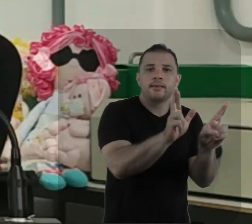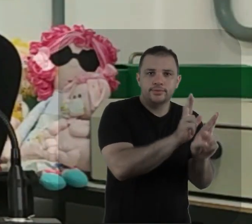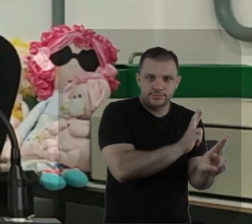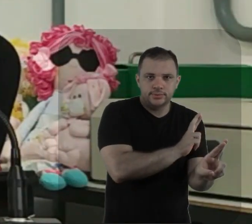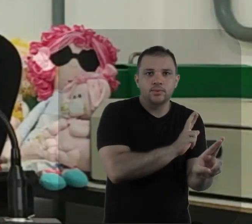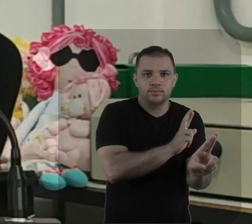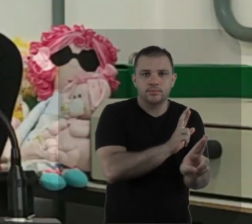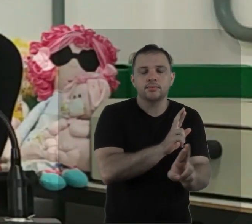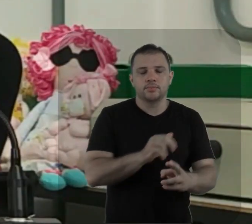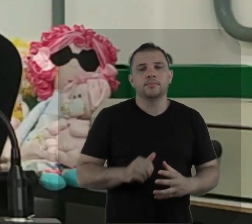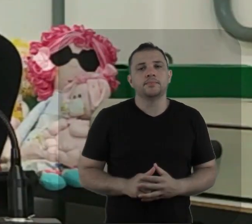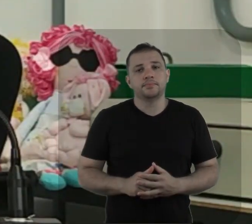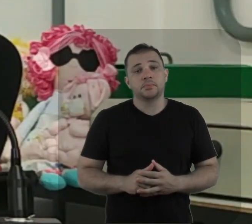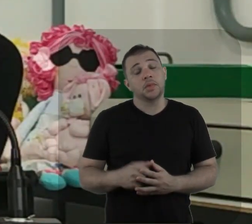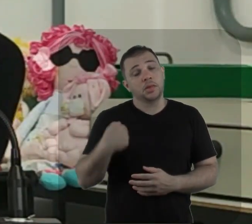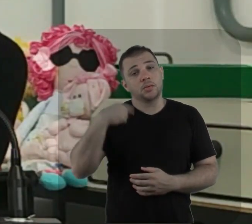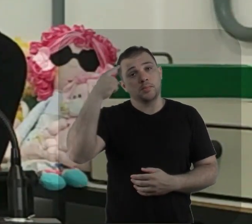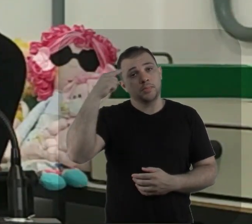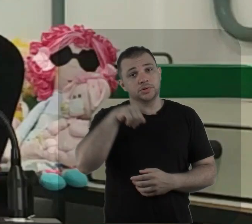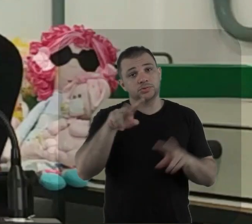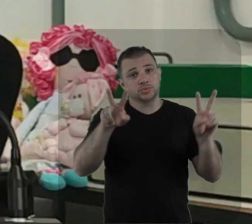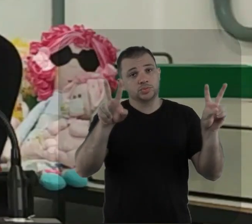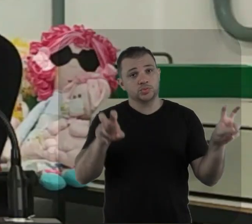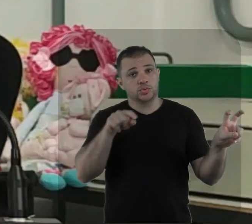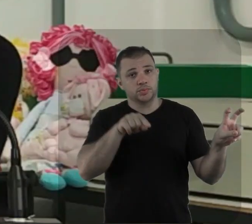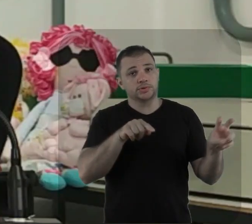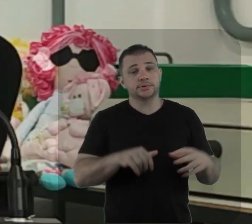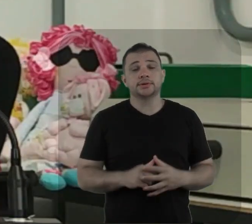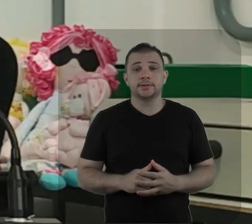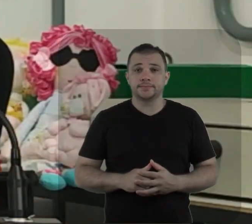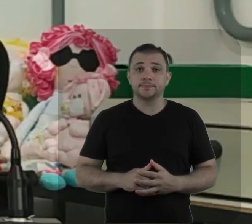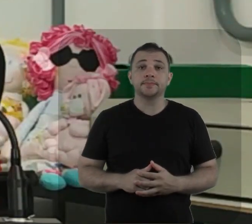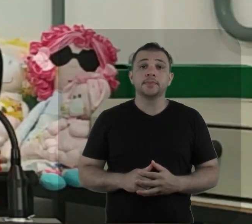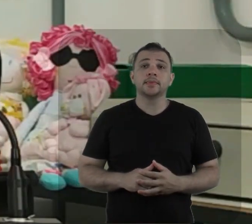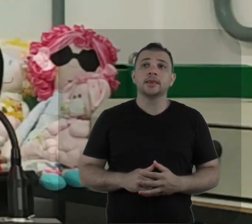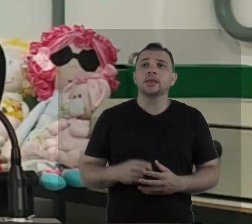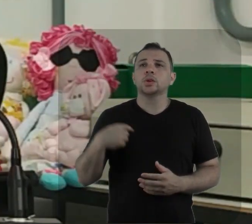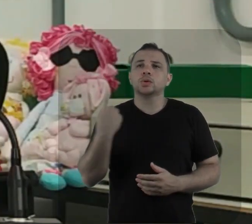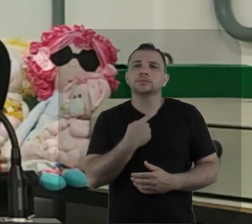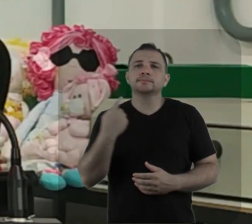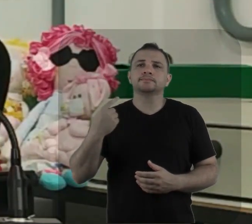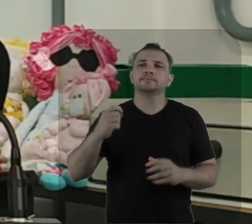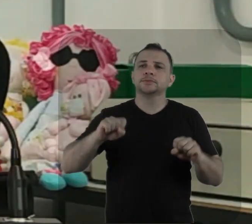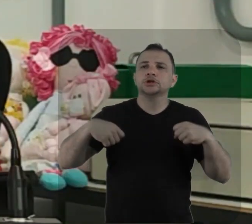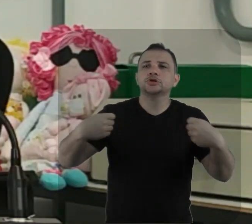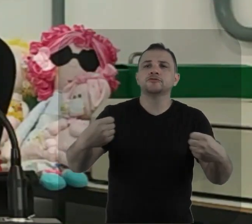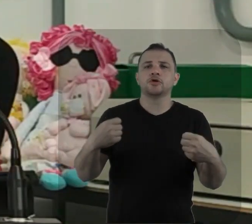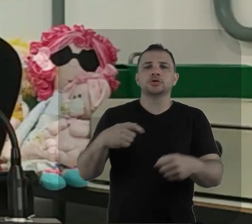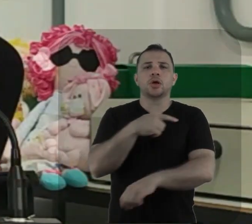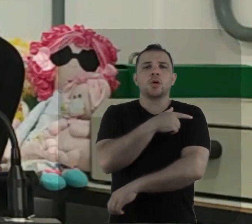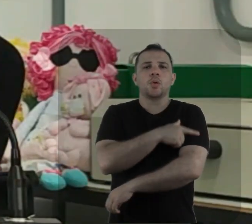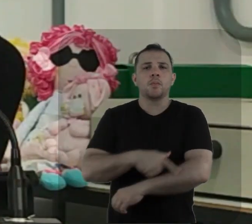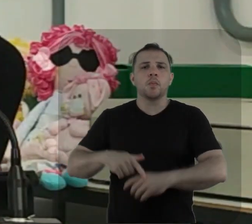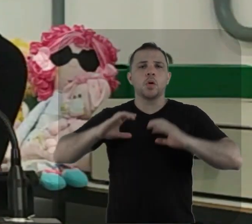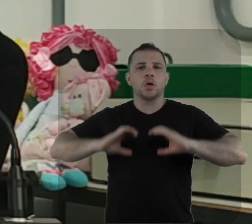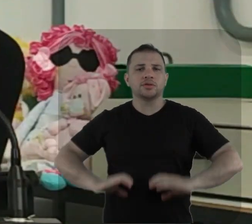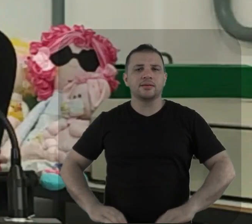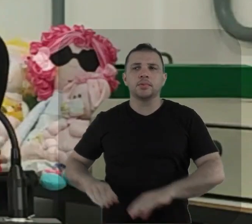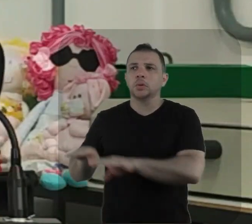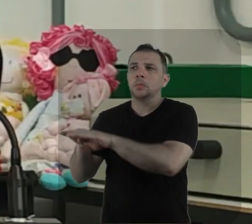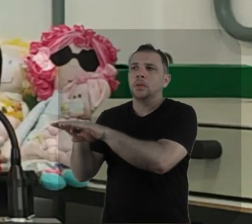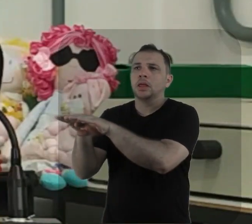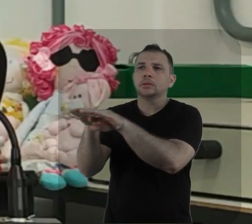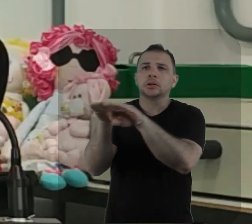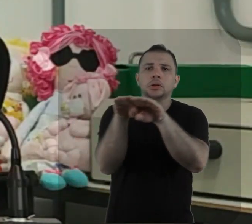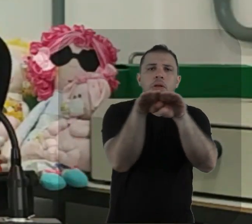né? Com essas interfaces. Eu penso dessa forma. Eu acho que mais do que buscar, de repente, um comportamento padronizado, e a gente